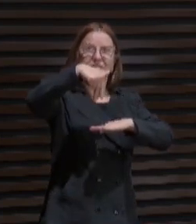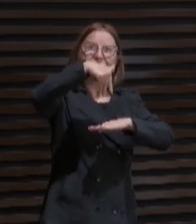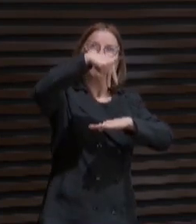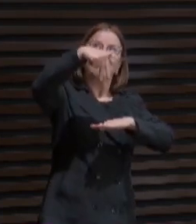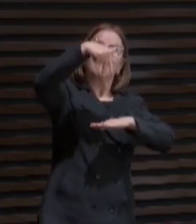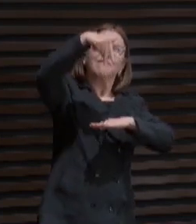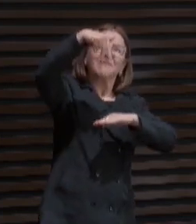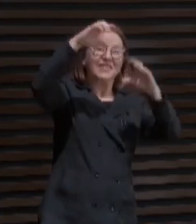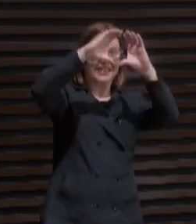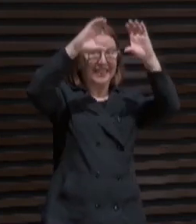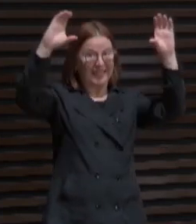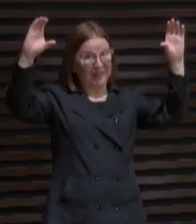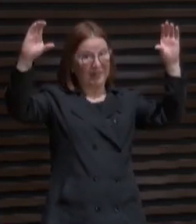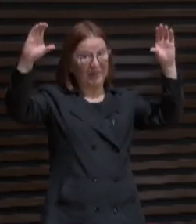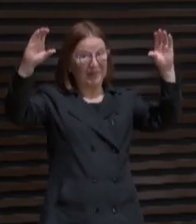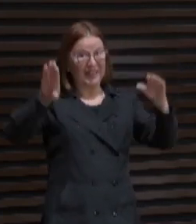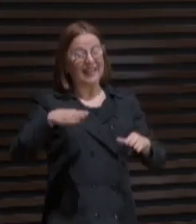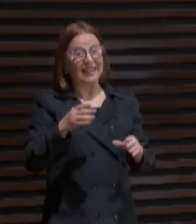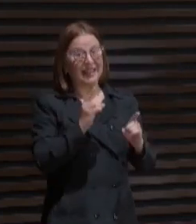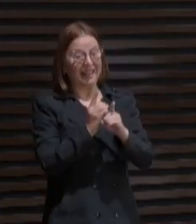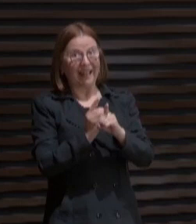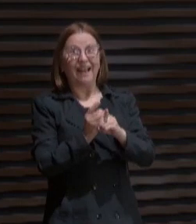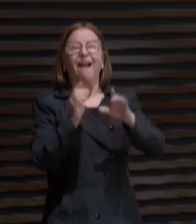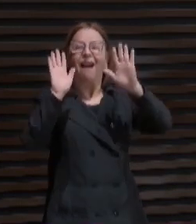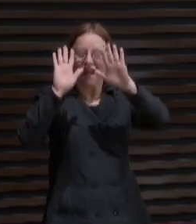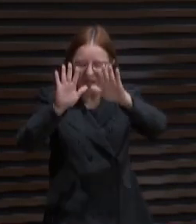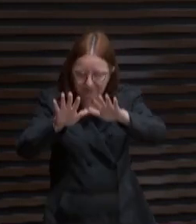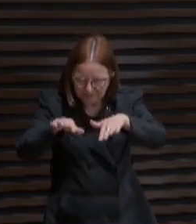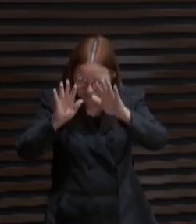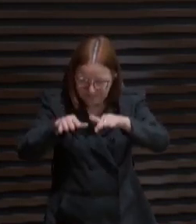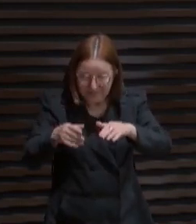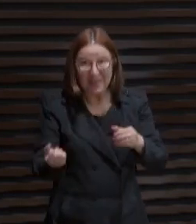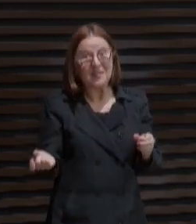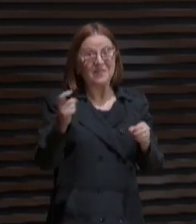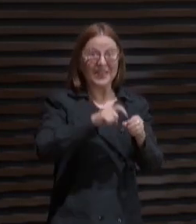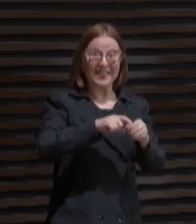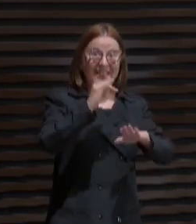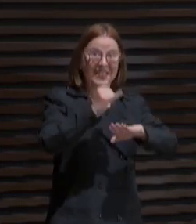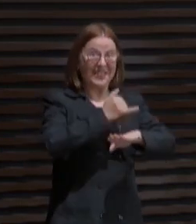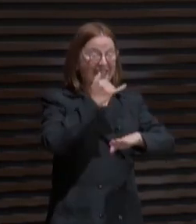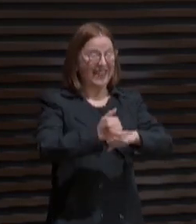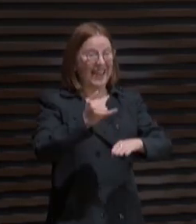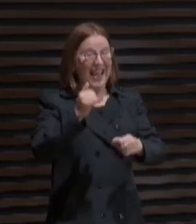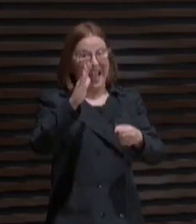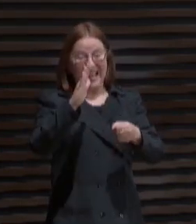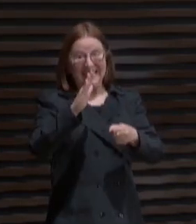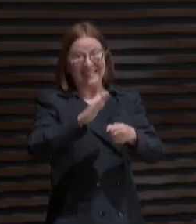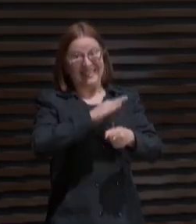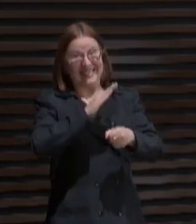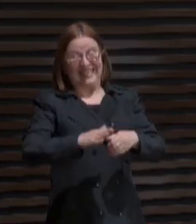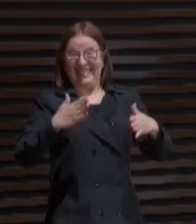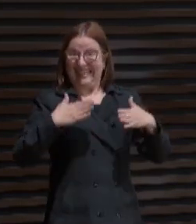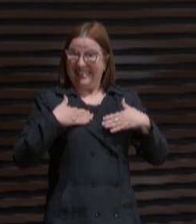o céu. Então eles, adorando-o, voltaram para Jerusalém, cheios de alegria,